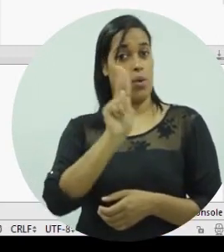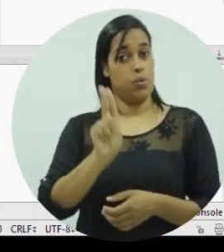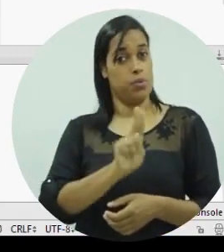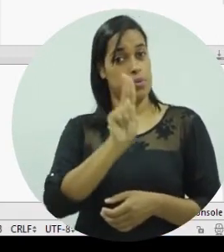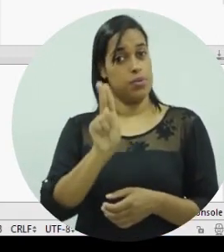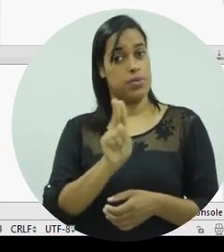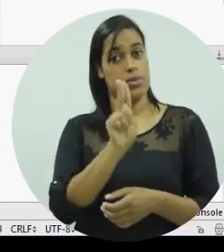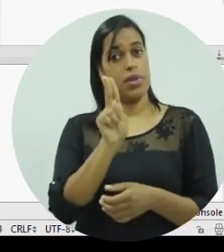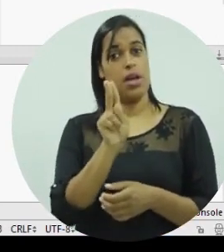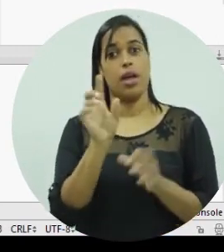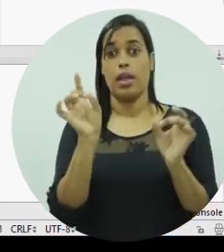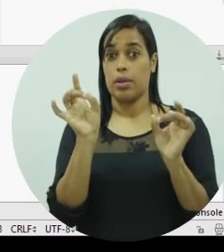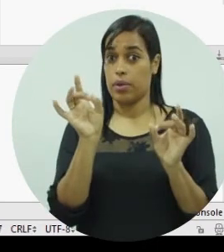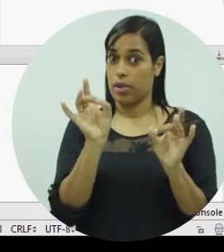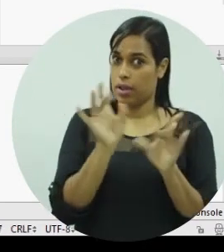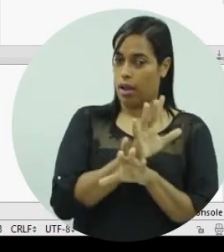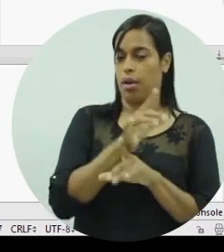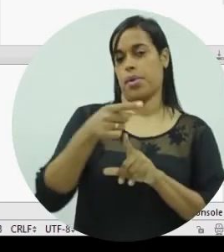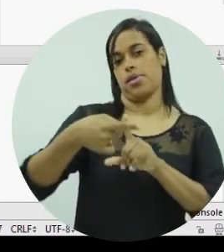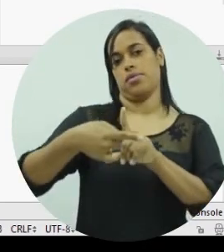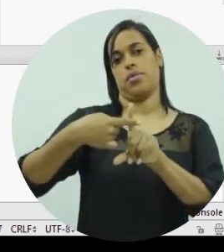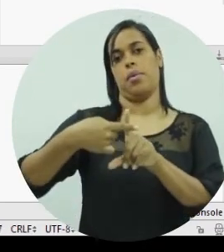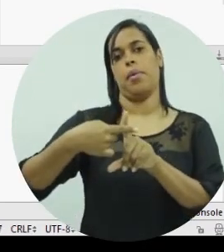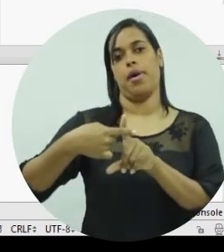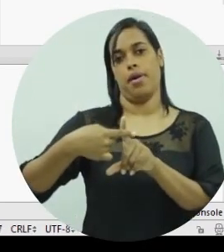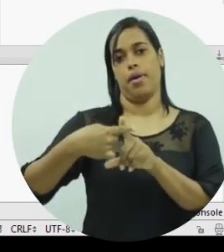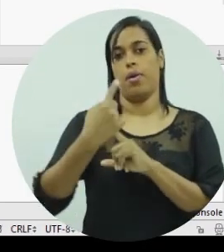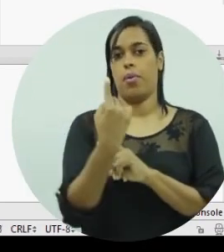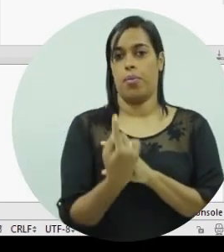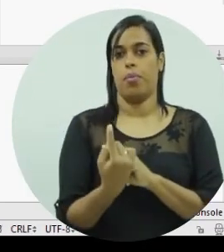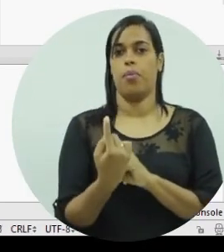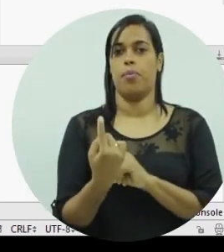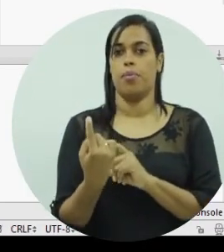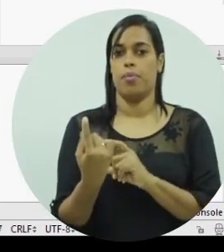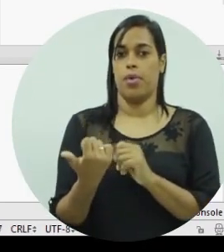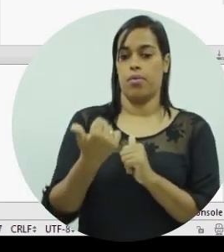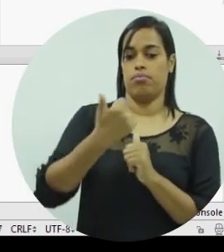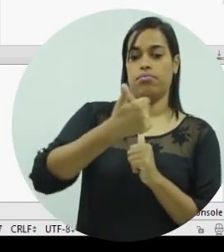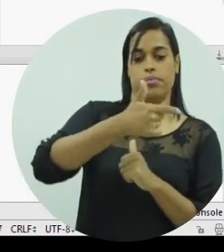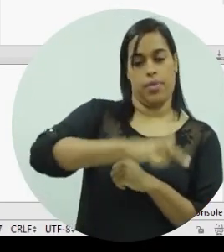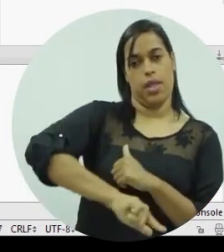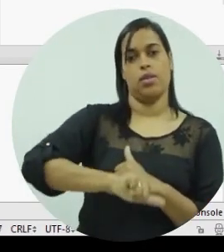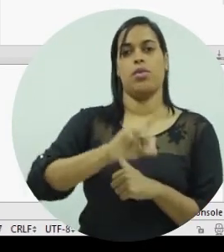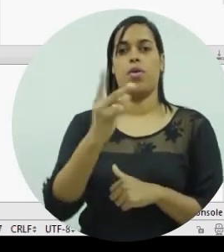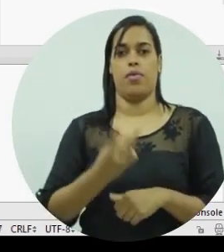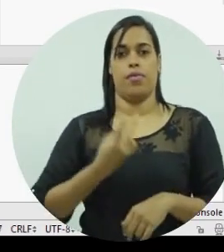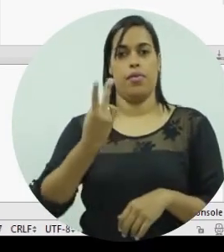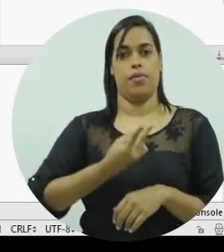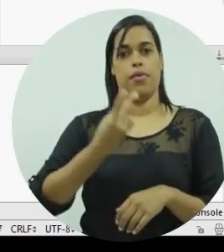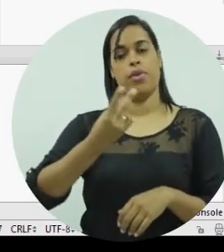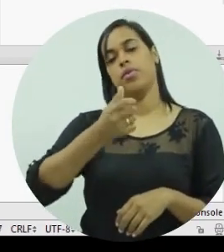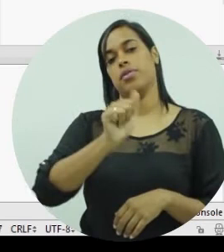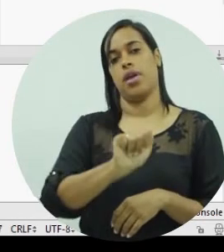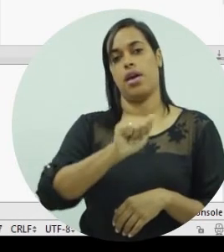usar e depois somar 1 ao valor que está guardado em A,